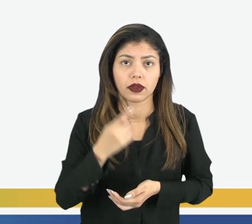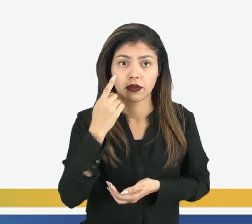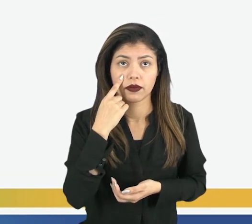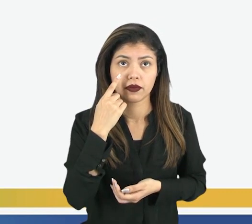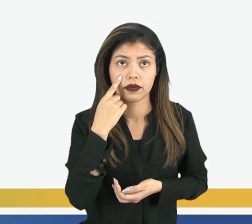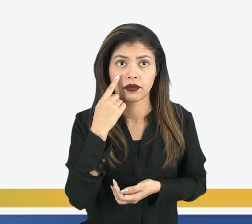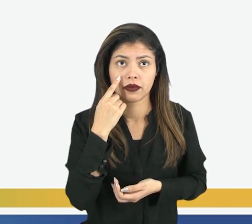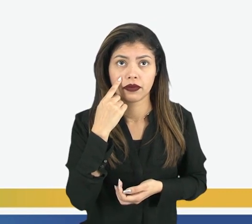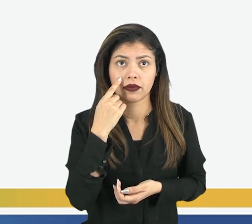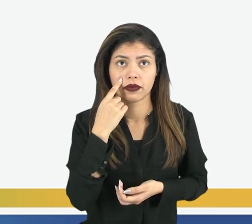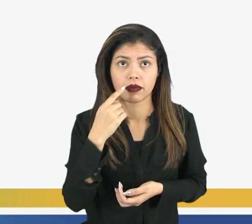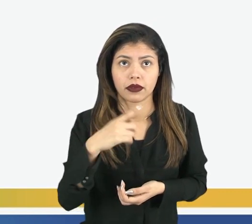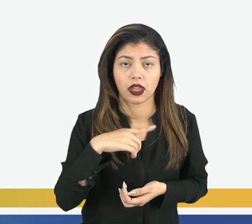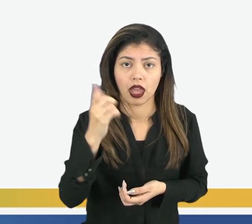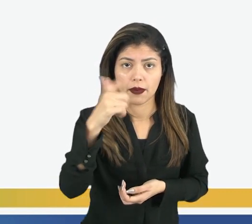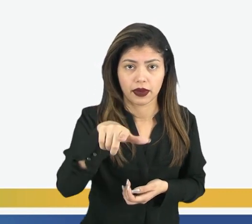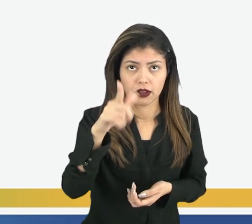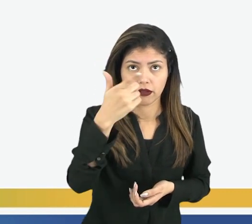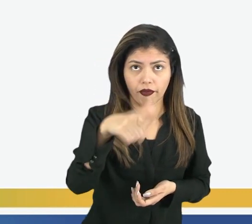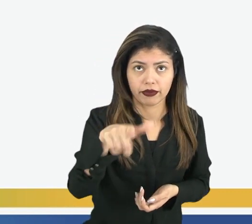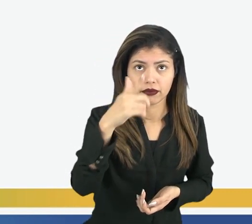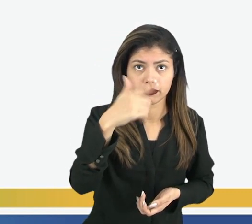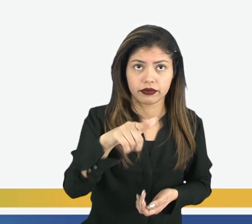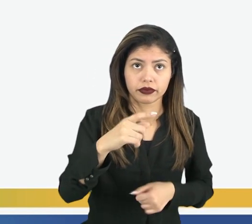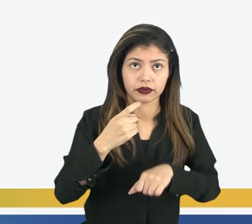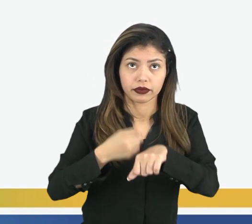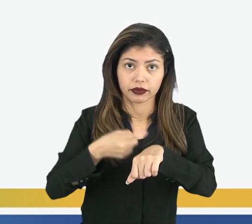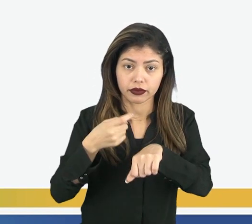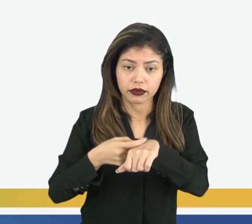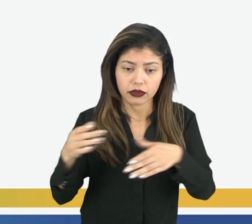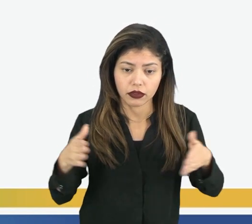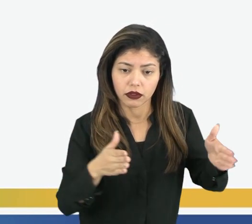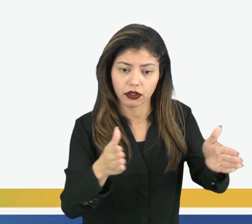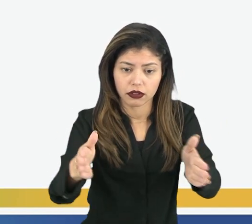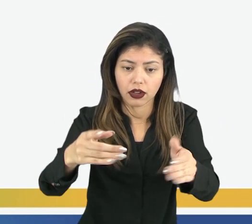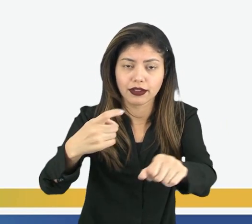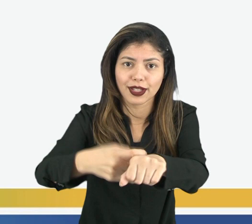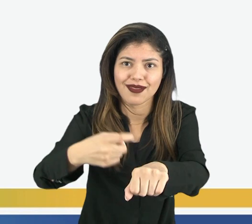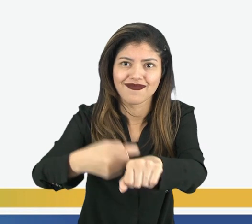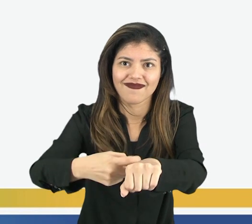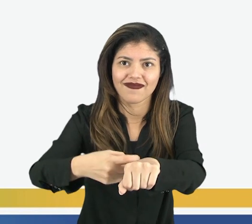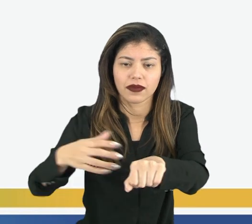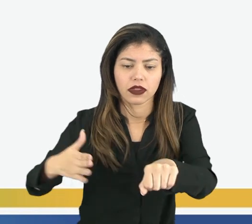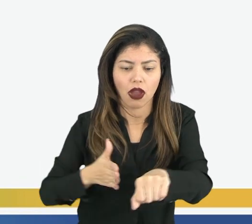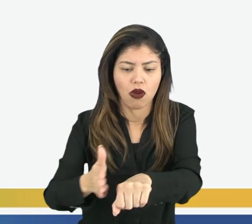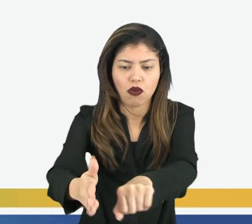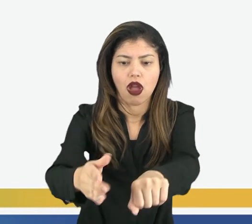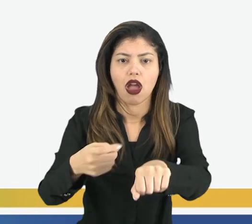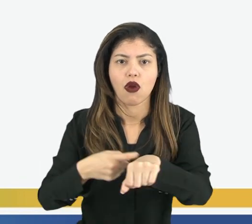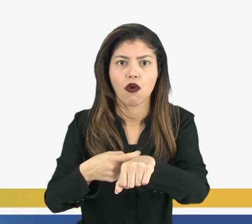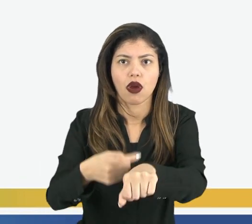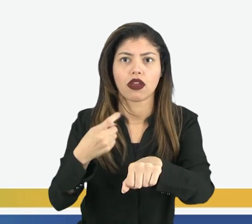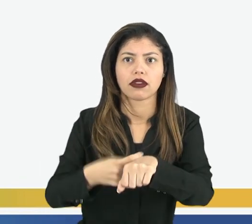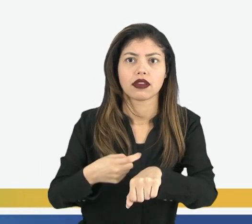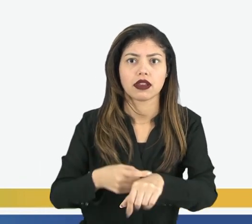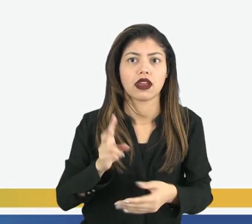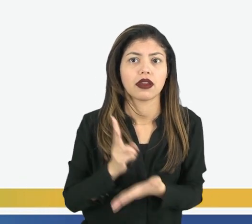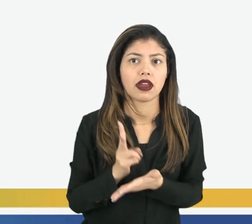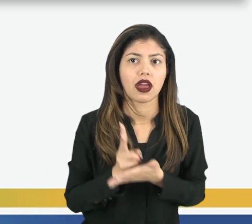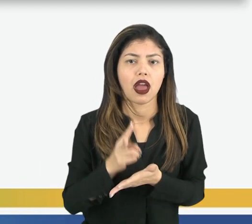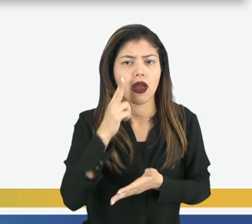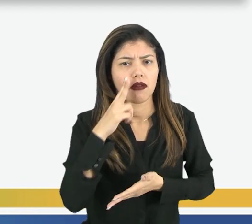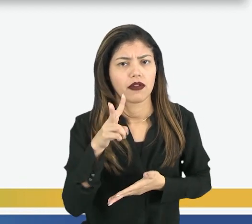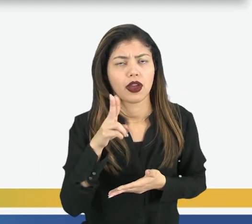Veja como há repetição constante de que a pedra está no meio do caminho. Nós já vimos que esse é um recurso